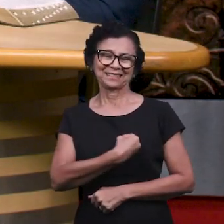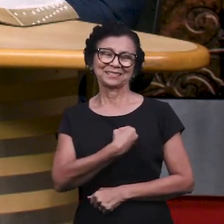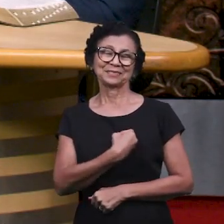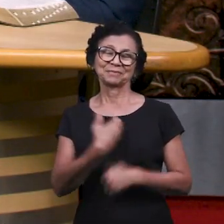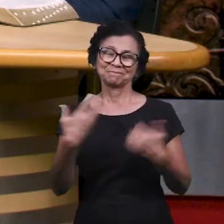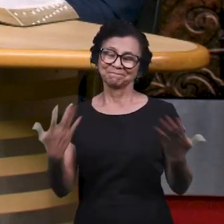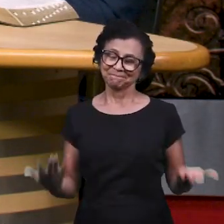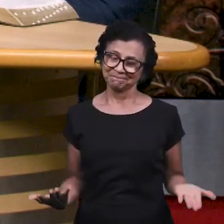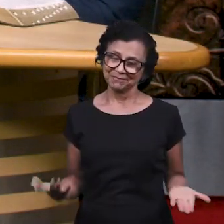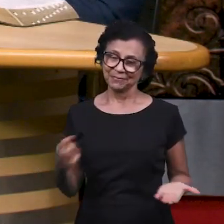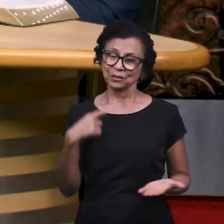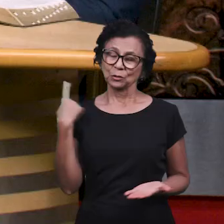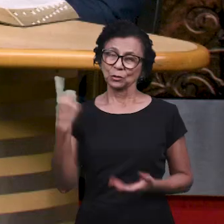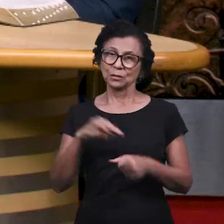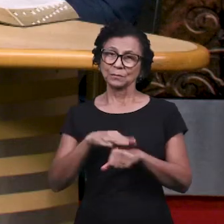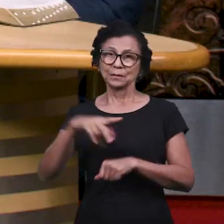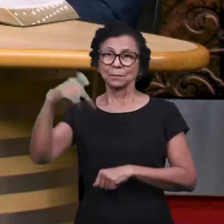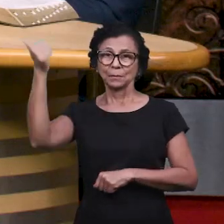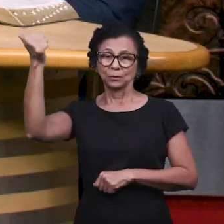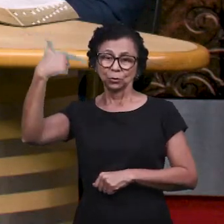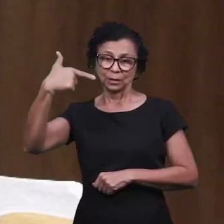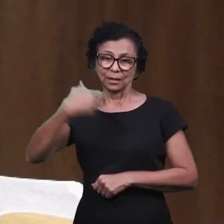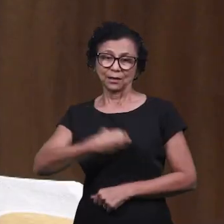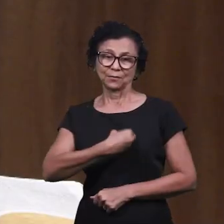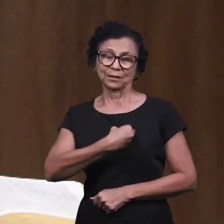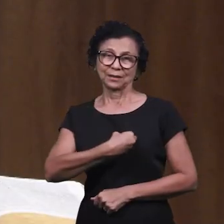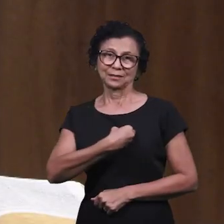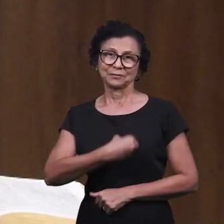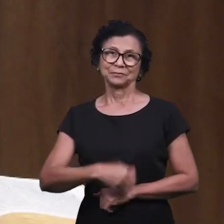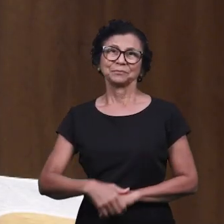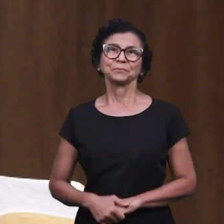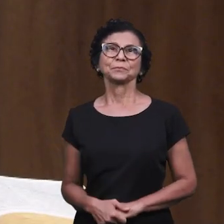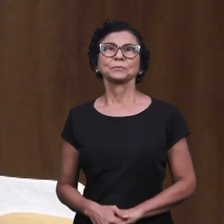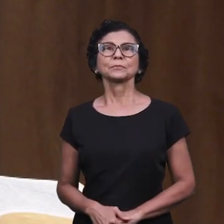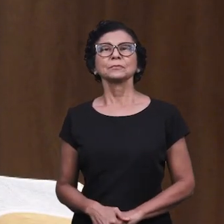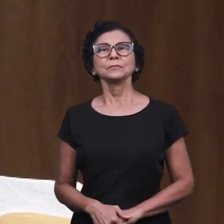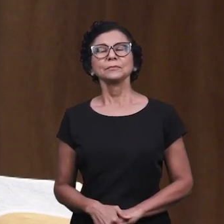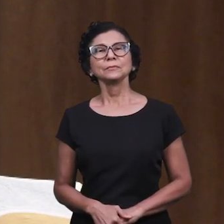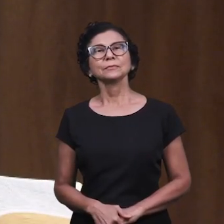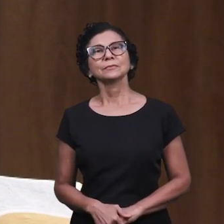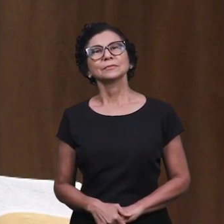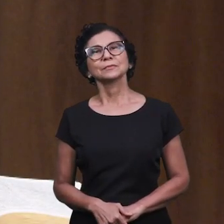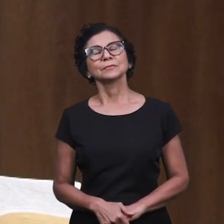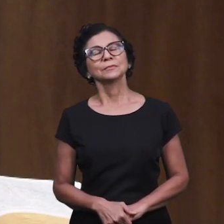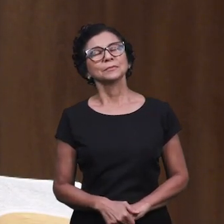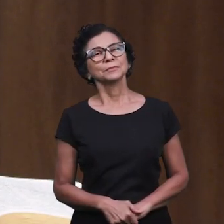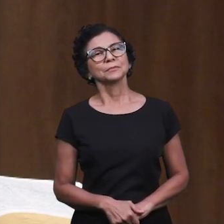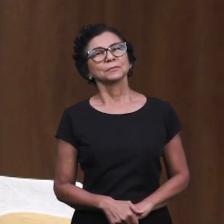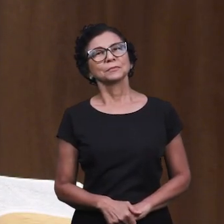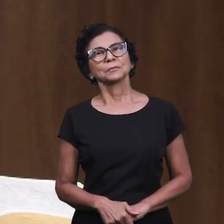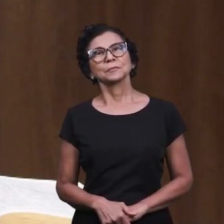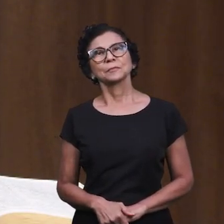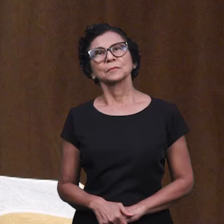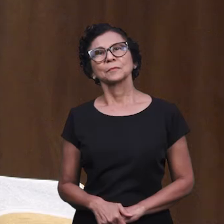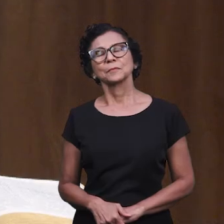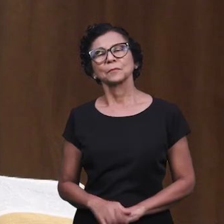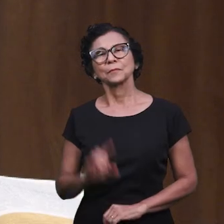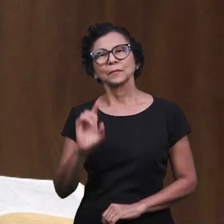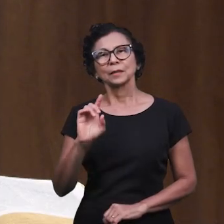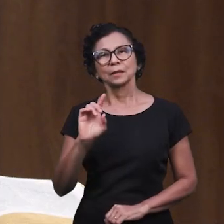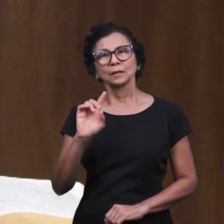nosso ministério é maior do que a vida. E vamos avançar juntos e entender que nos próximos